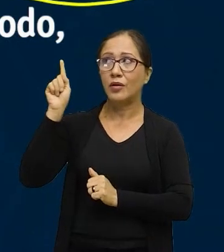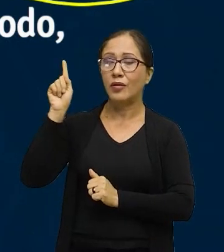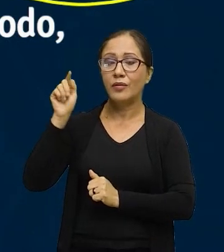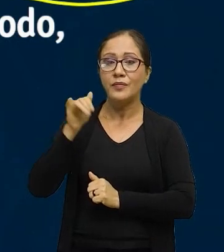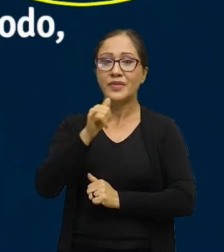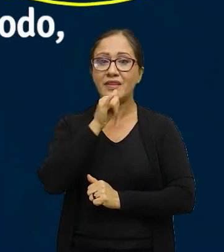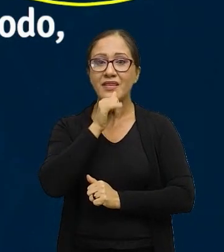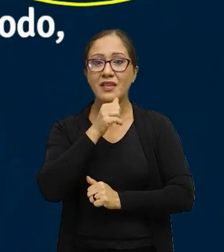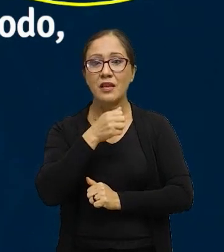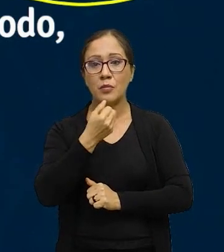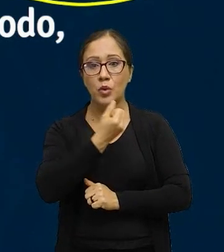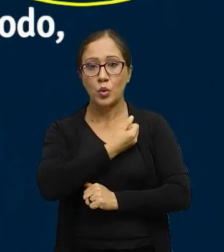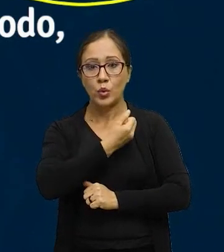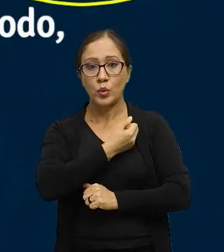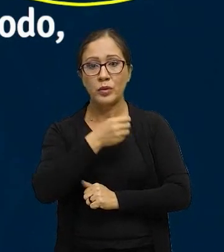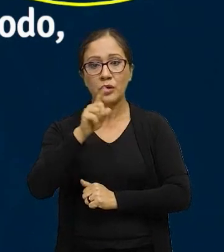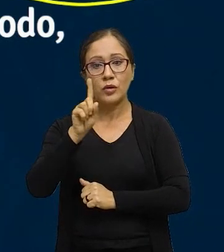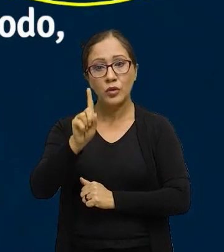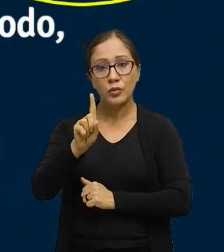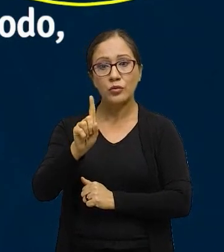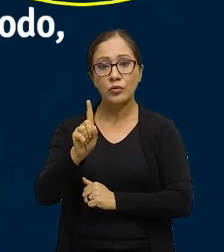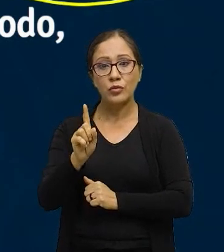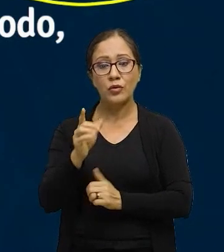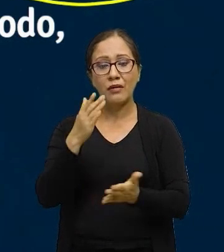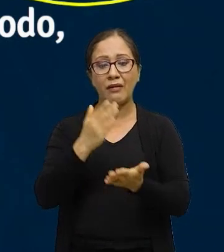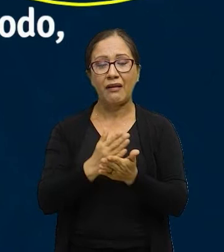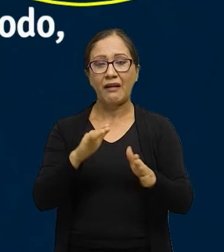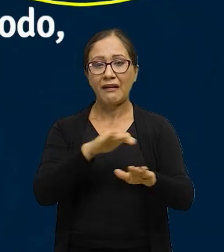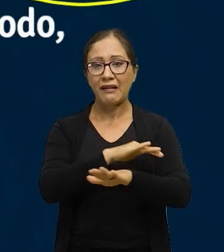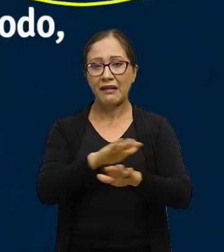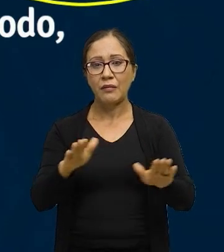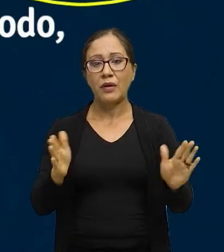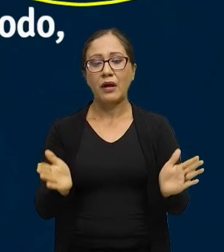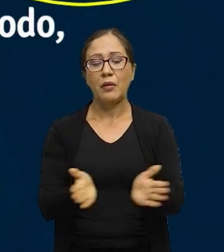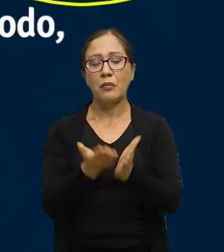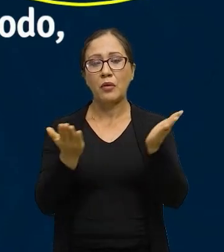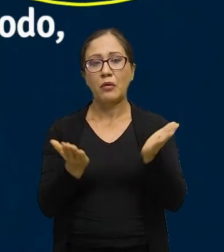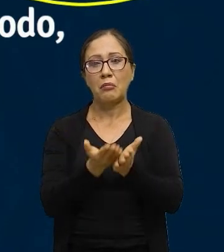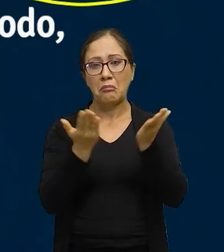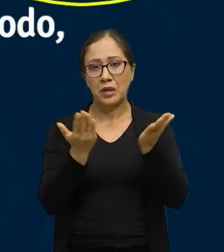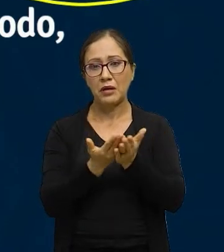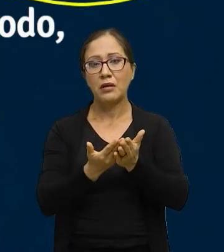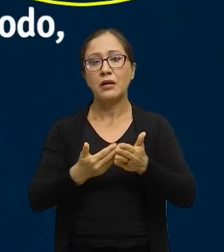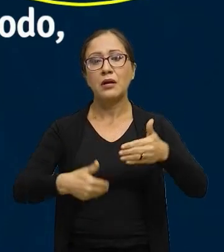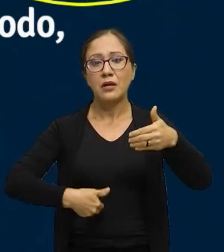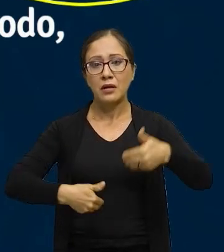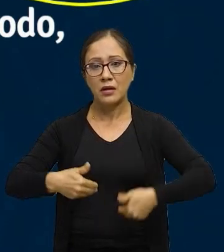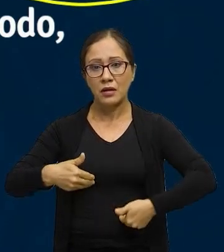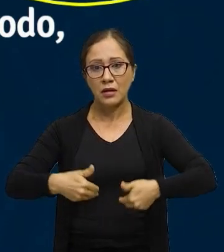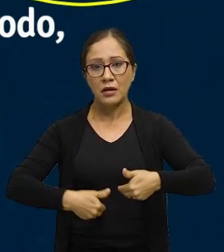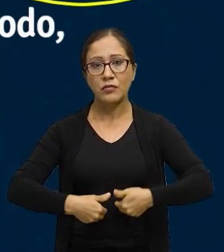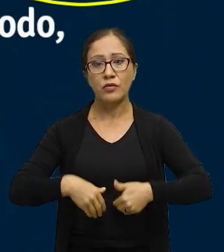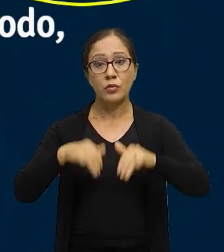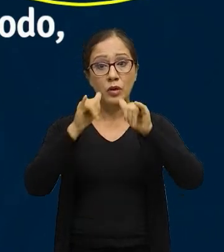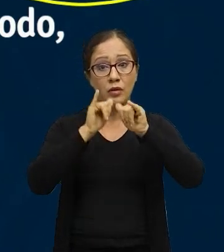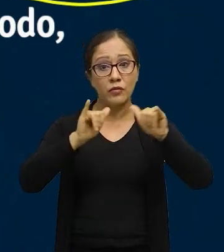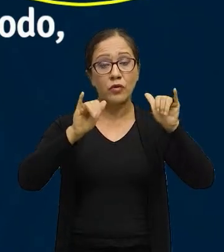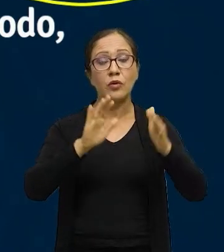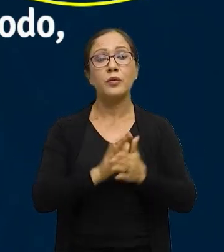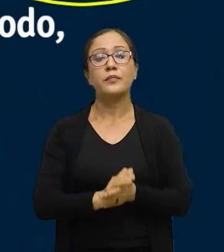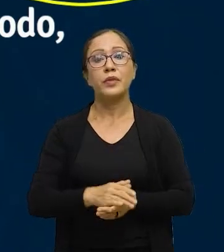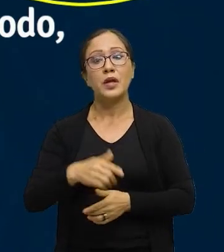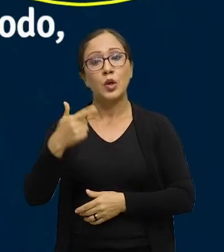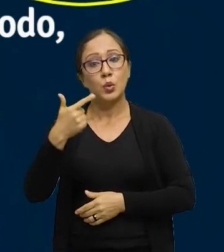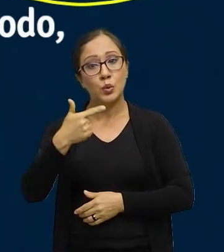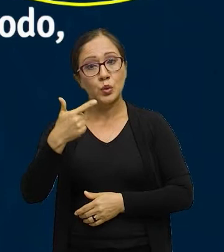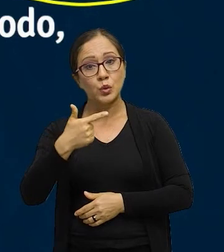1, nós temos a erradicação da pobreza extrema e a fome. Tá tudo ok, né? Essa informação. Aqui no